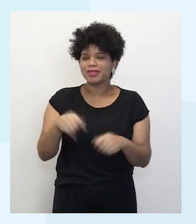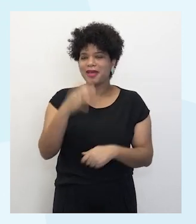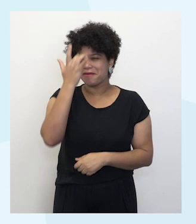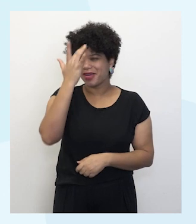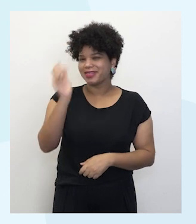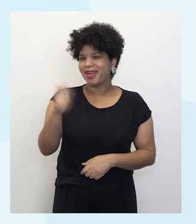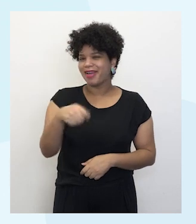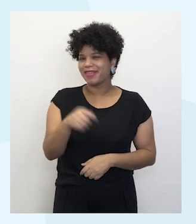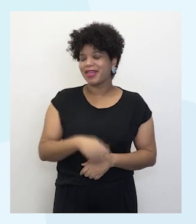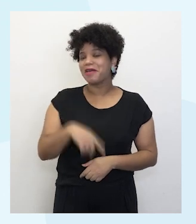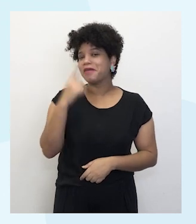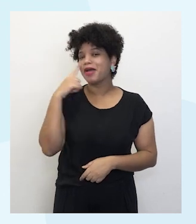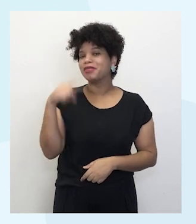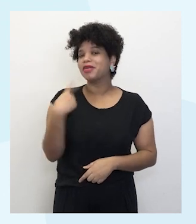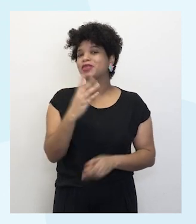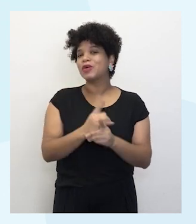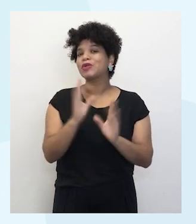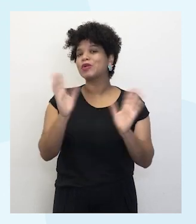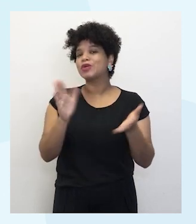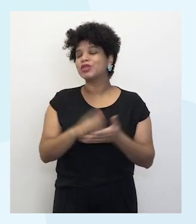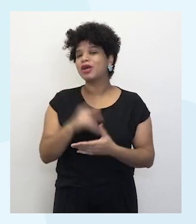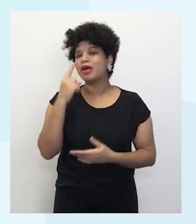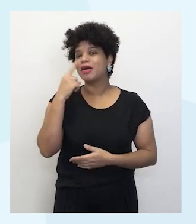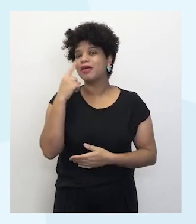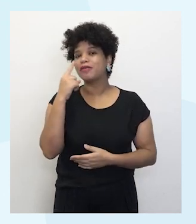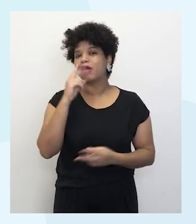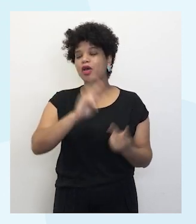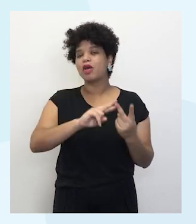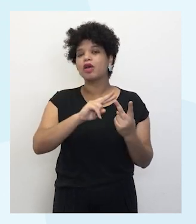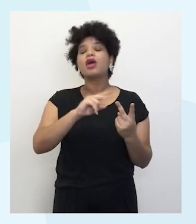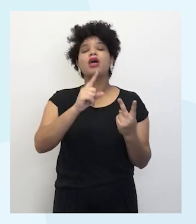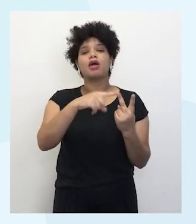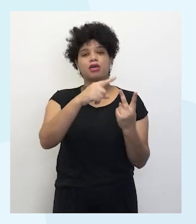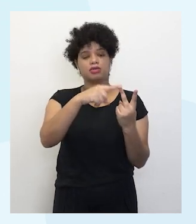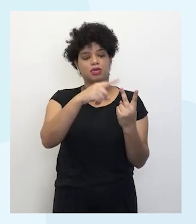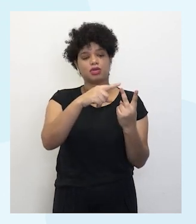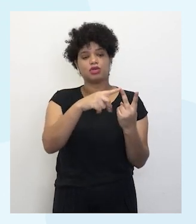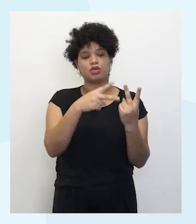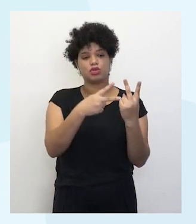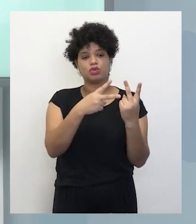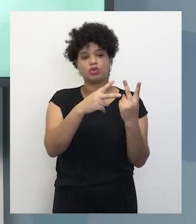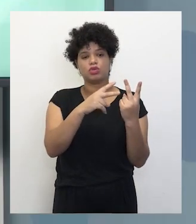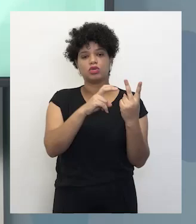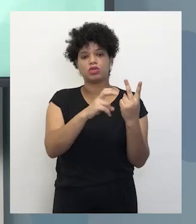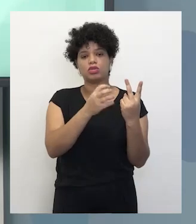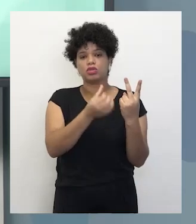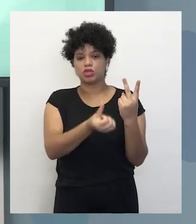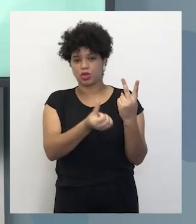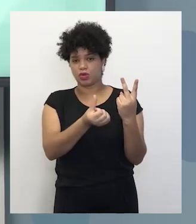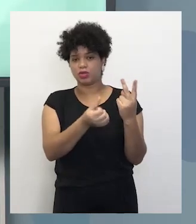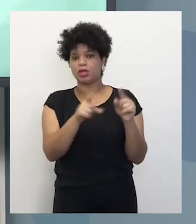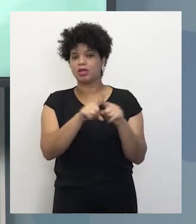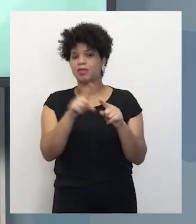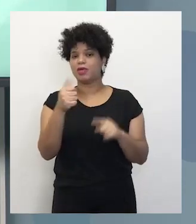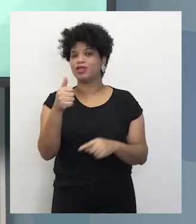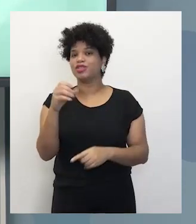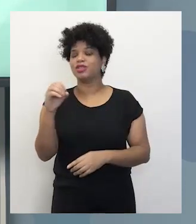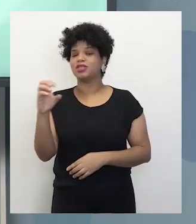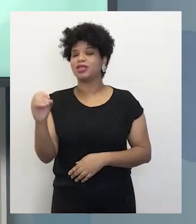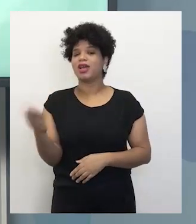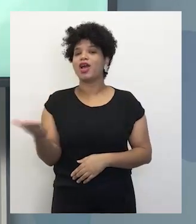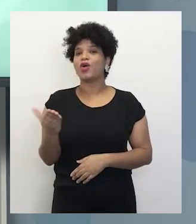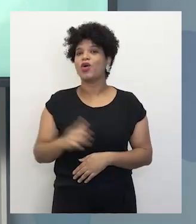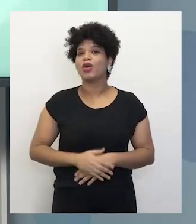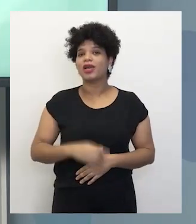fácil. Veja que a gente já achou quanto que é a raiz quadrada de 256 e também já achamos quanto é a raiz quadrada de 100. Agora eu quero